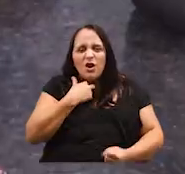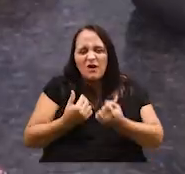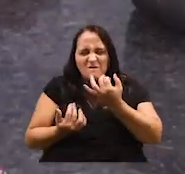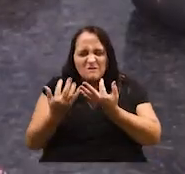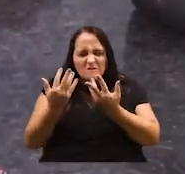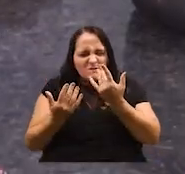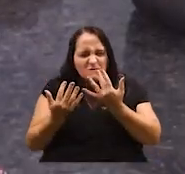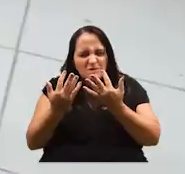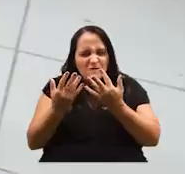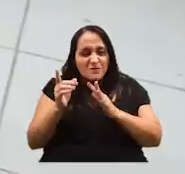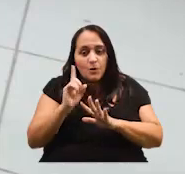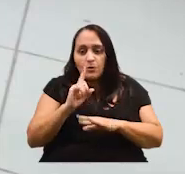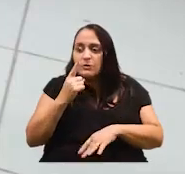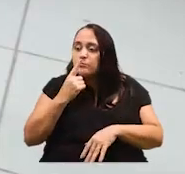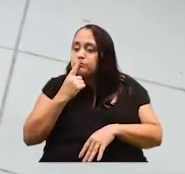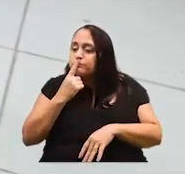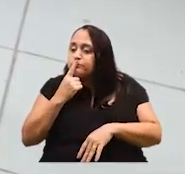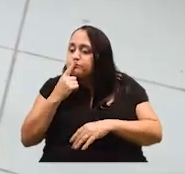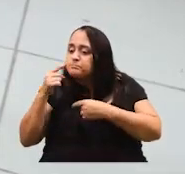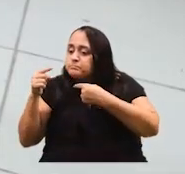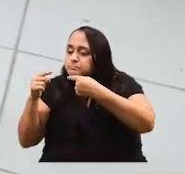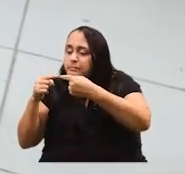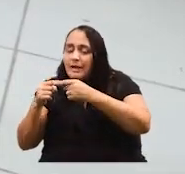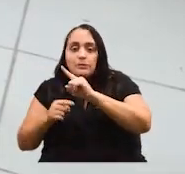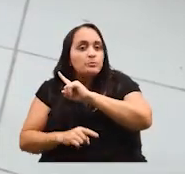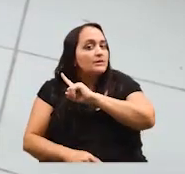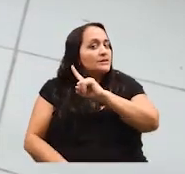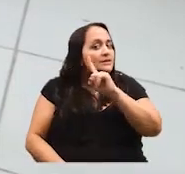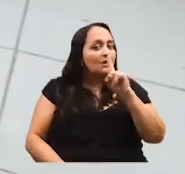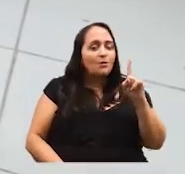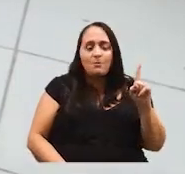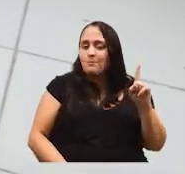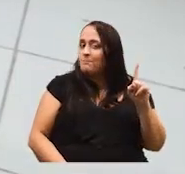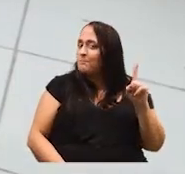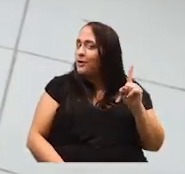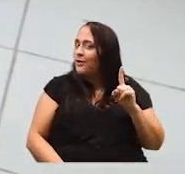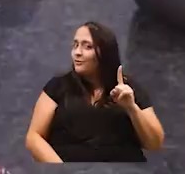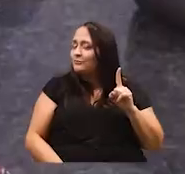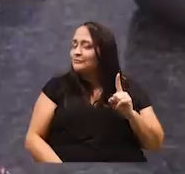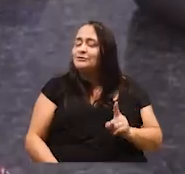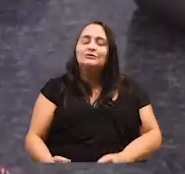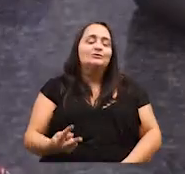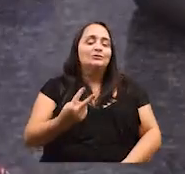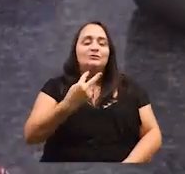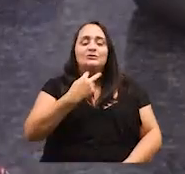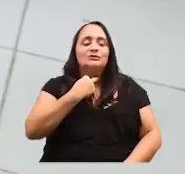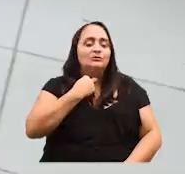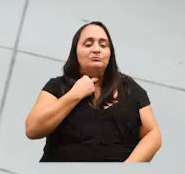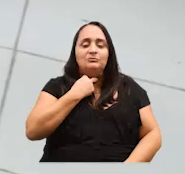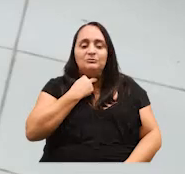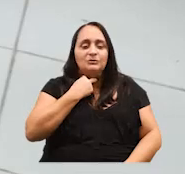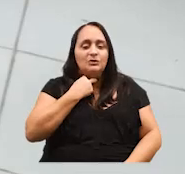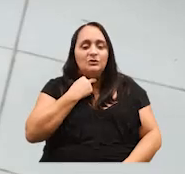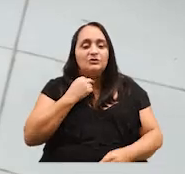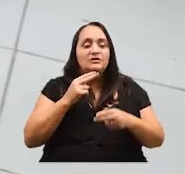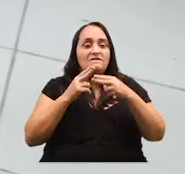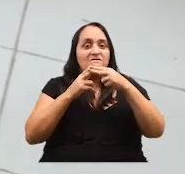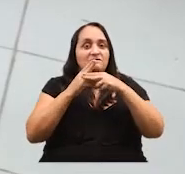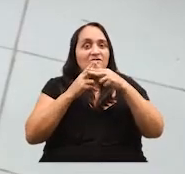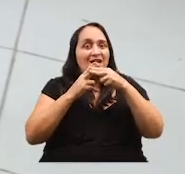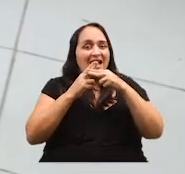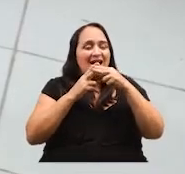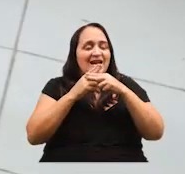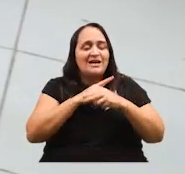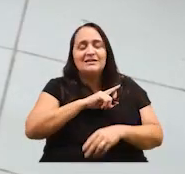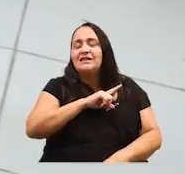nem sabe- ficar perto no fogo. nem ficar perto. Outra regra de segurança na cozinha que envolve Não faca. pode mexer com faca. Não pode mexer com